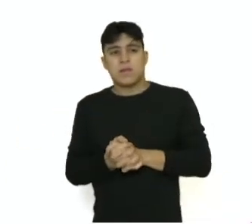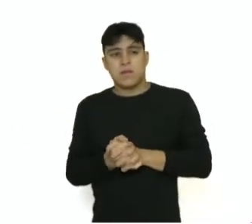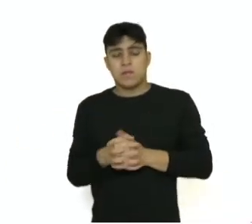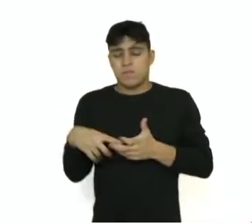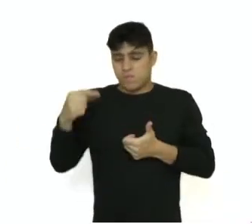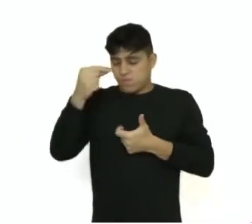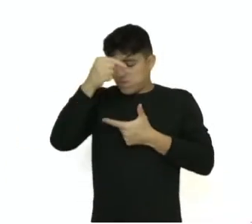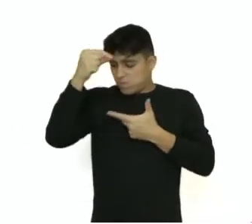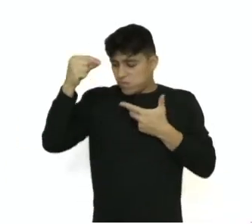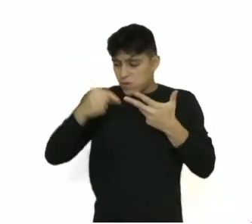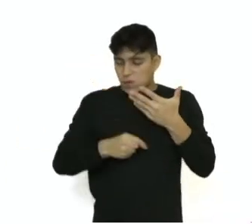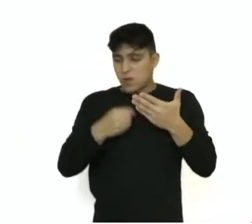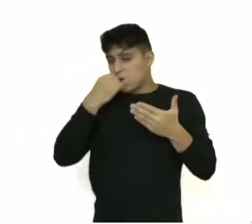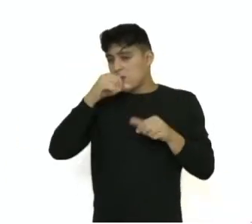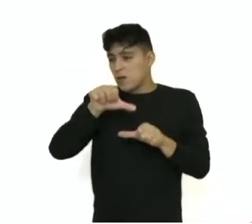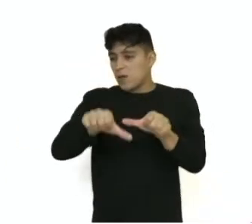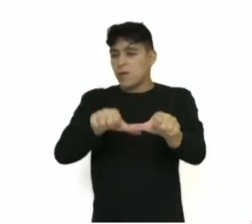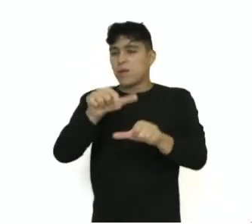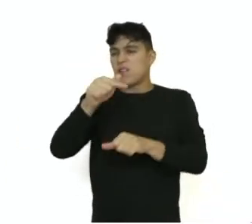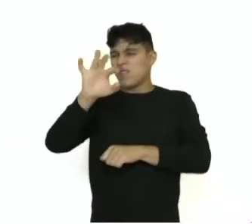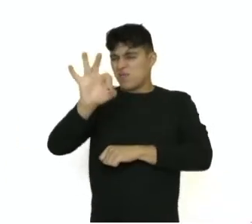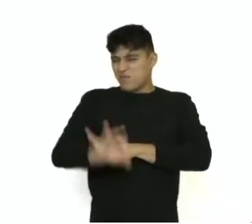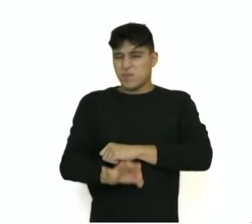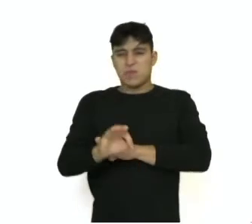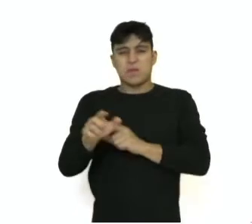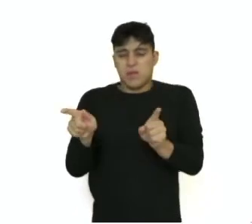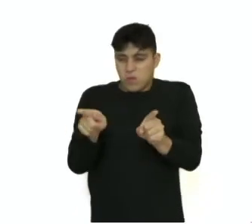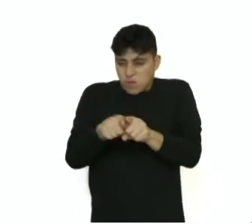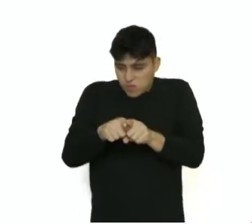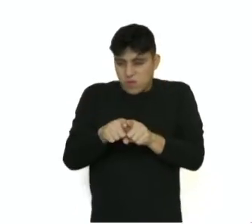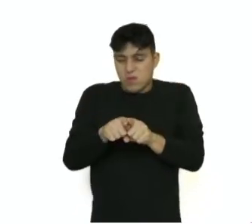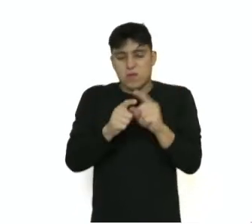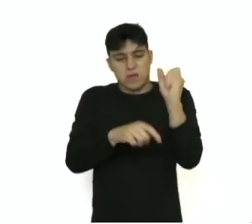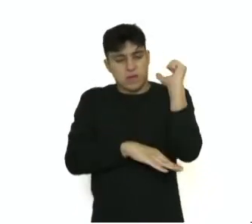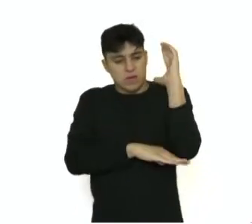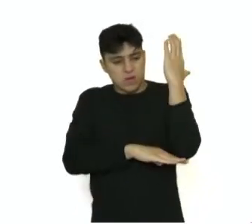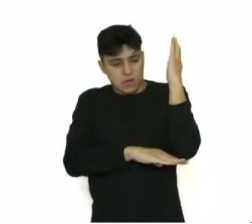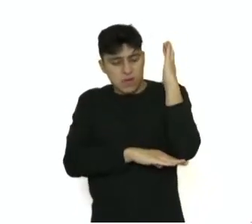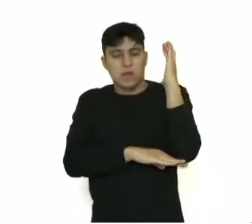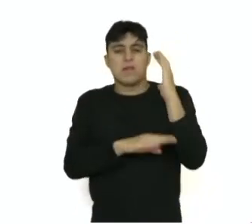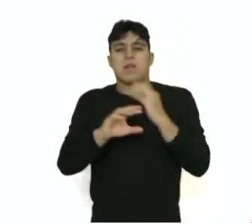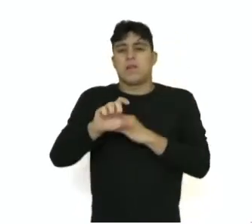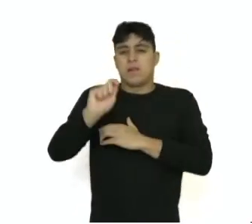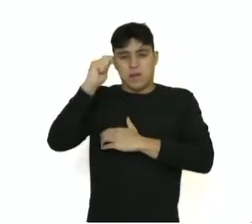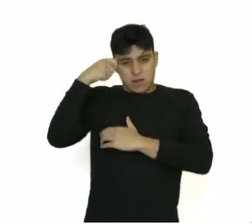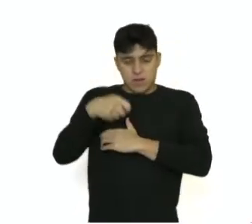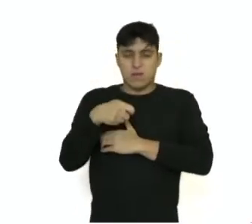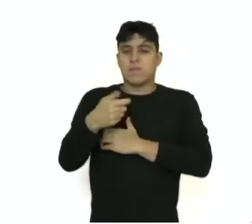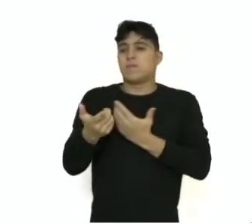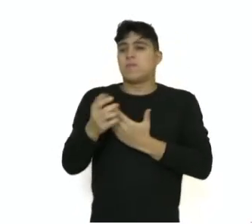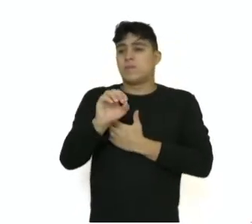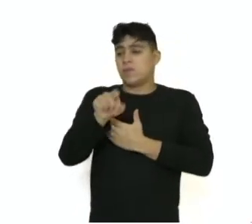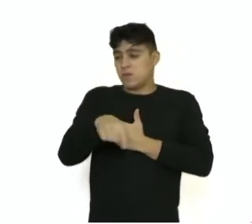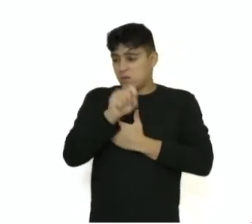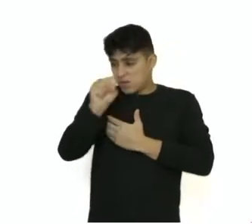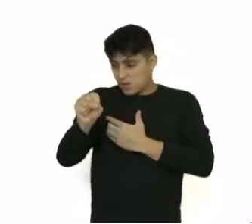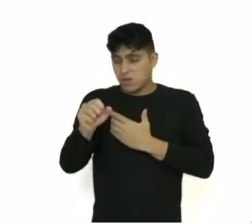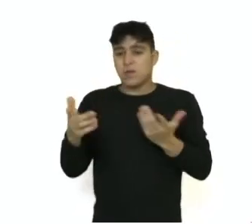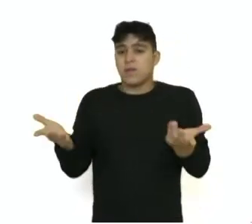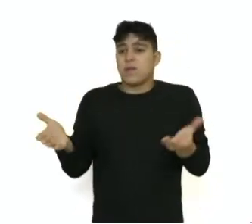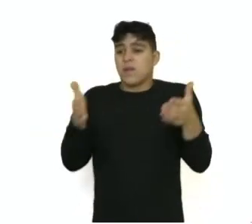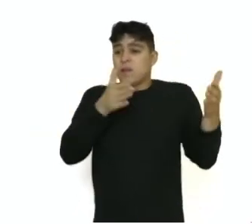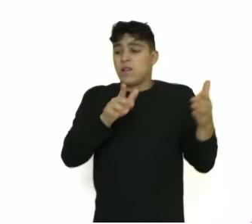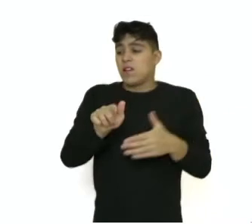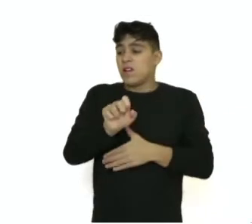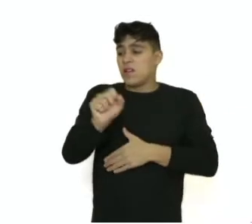outras energias renováveis em torno de 7%, que seria a lenha, carvão vegetal, em torno de 0,8%. Você teria o gás natural,